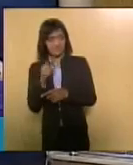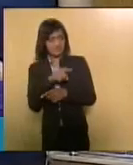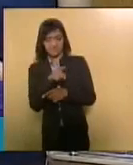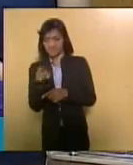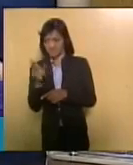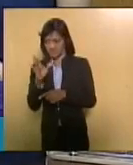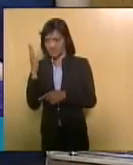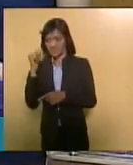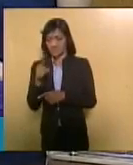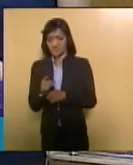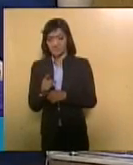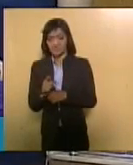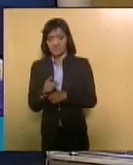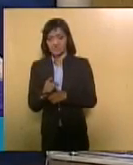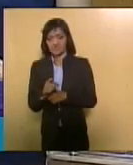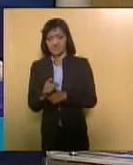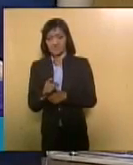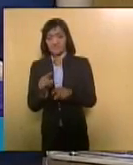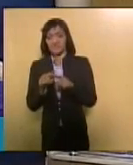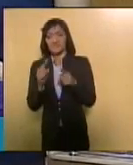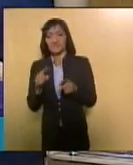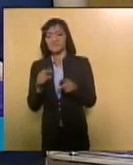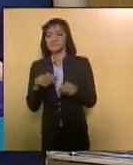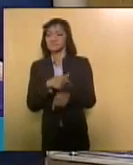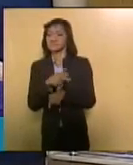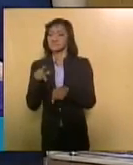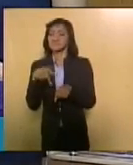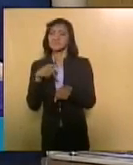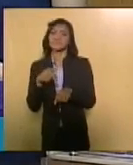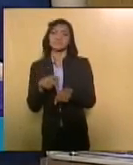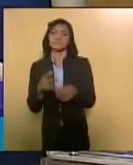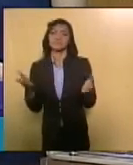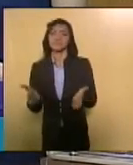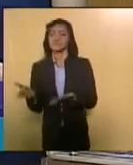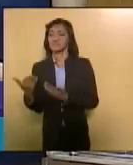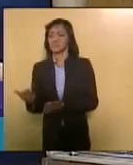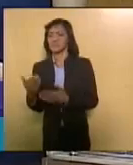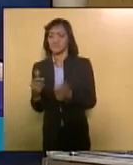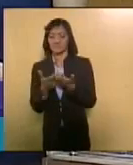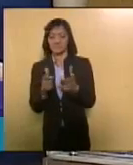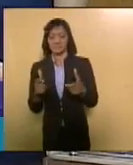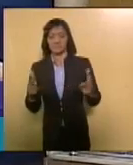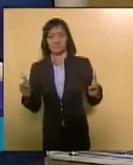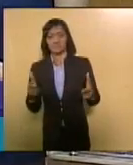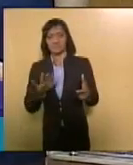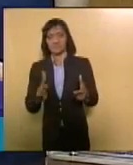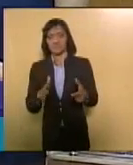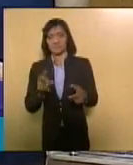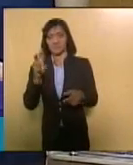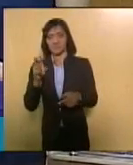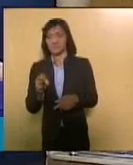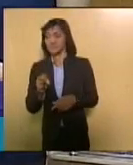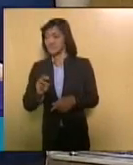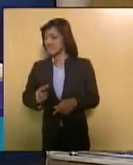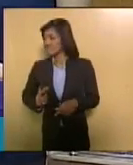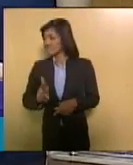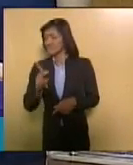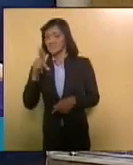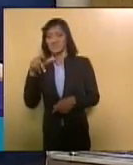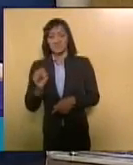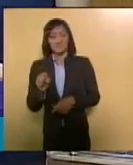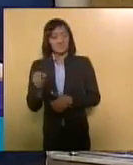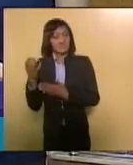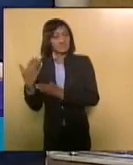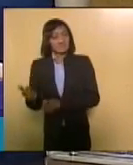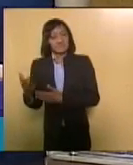nunca antes na história do país tivemos tantos jovens quanto temos hoje temos mais ou menos 50 milhões de jovens a